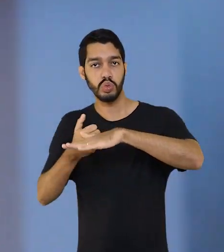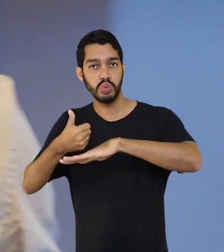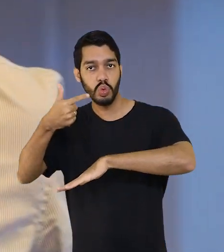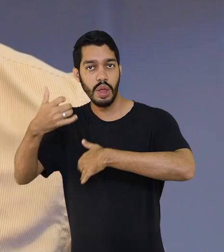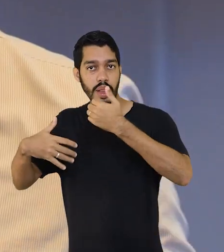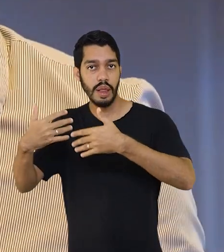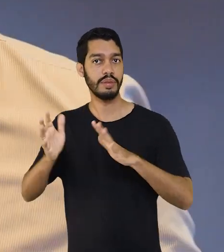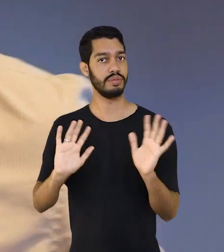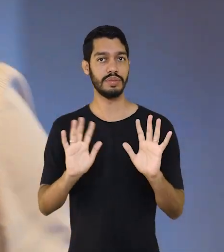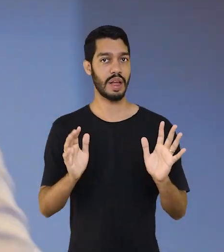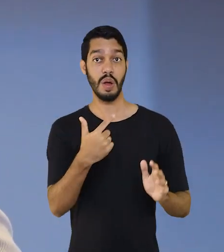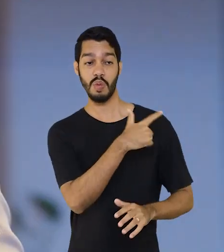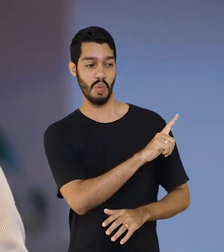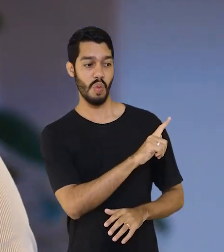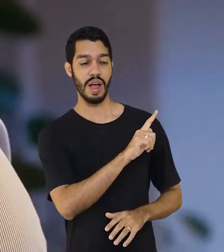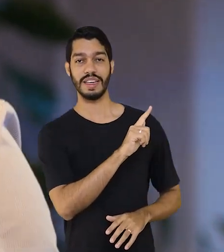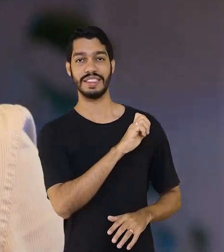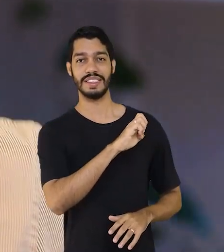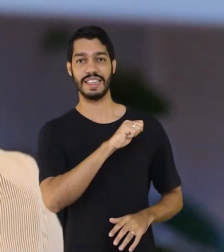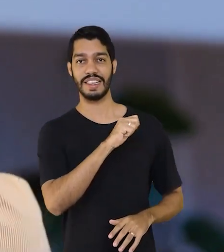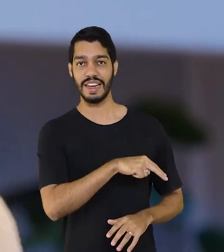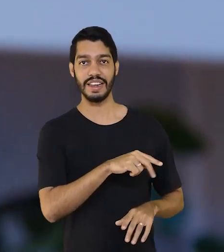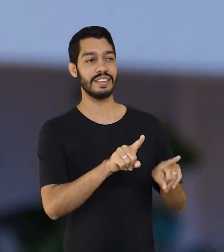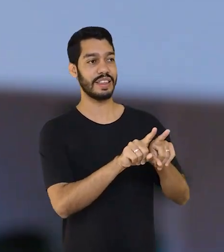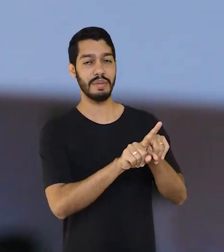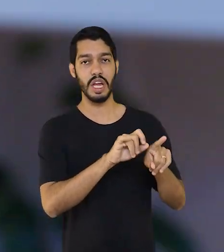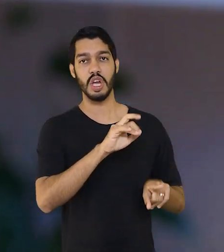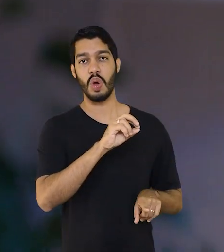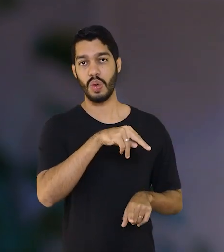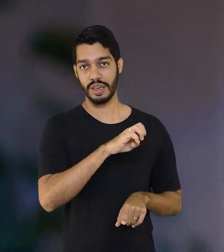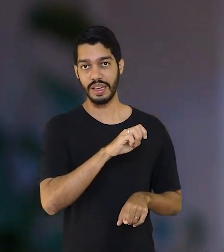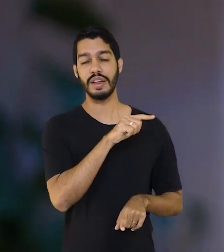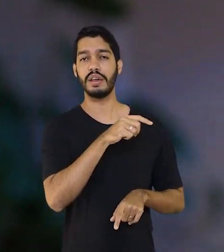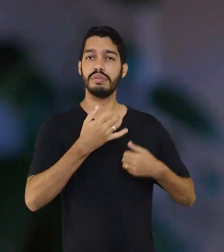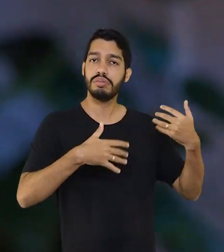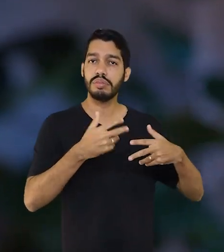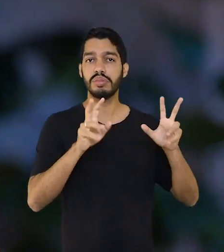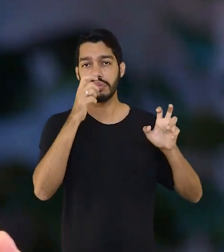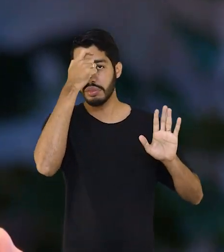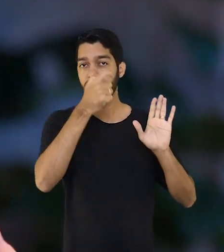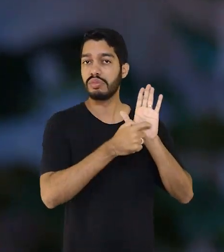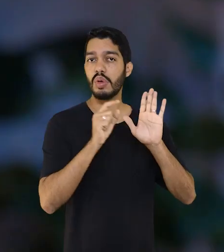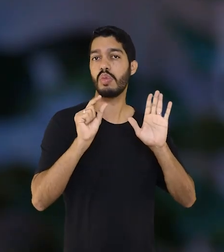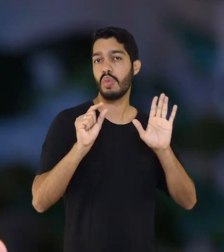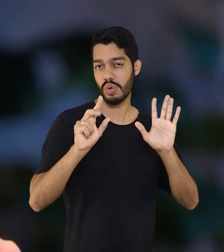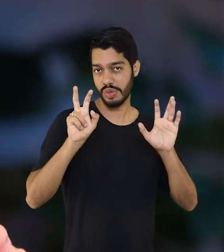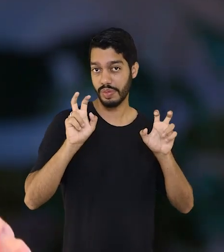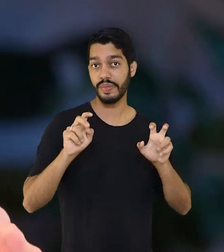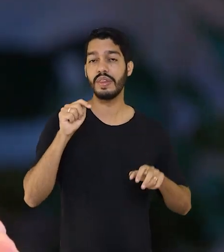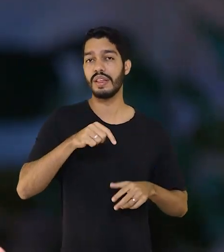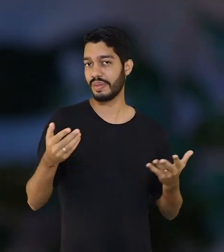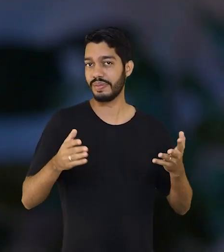Iona e o Jean falando um pouquinho de tecnologia, um pouquinho da aplicação de inteligência artificial. E para a gente, o evento de hoje é